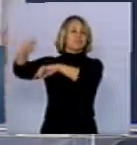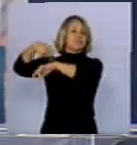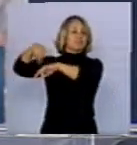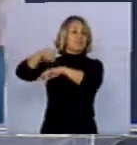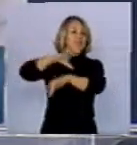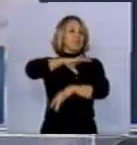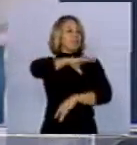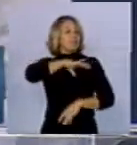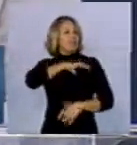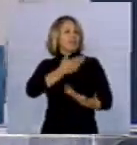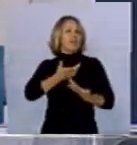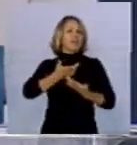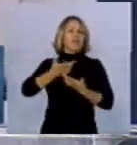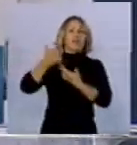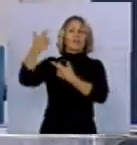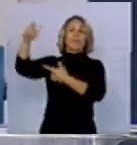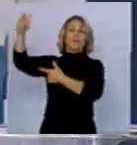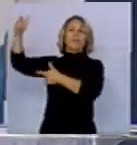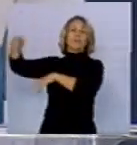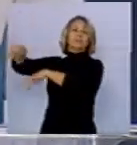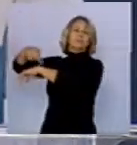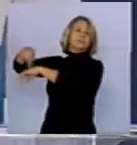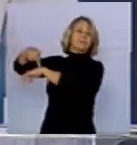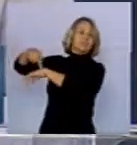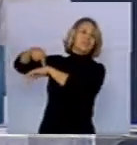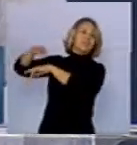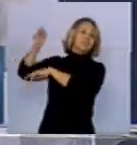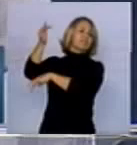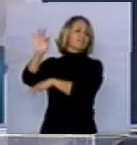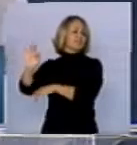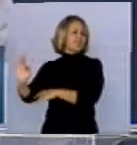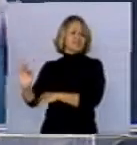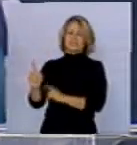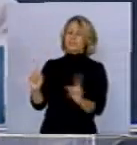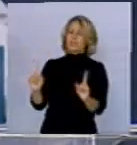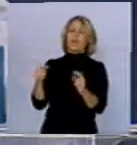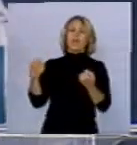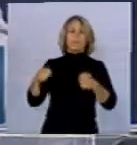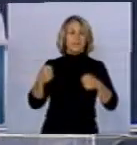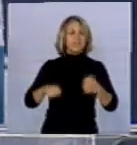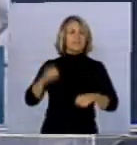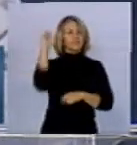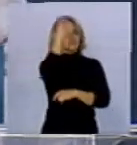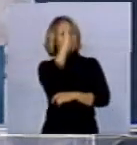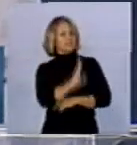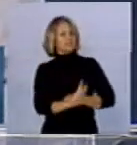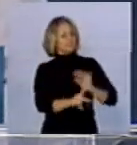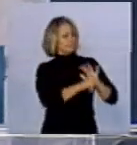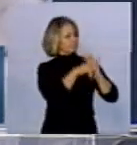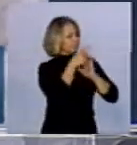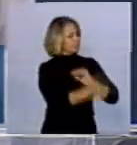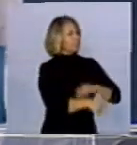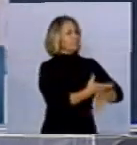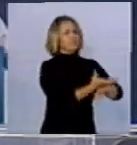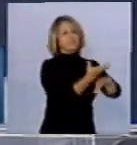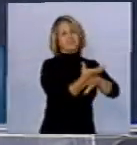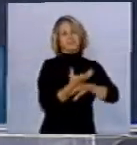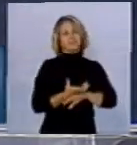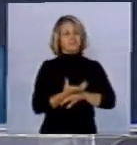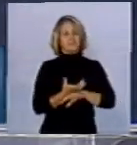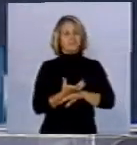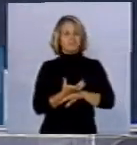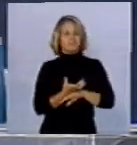Suíça o Canadá Educacional da França O Brasil precisa ser os conteúdos para não